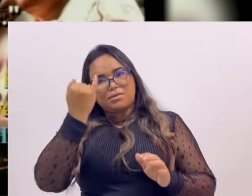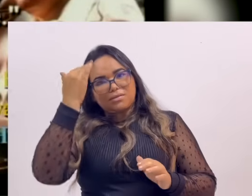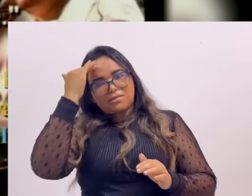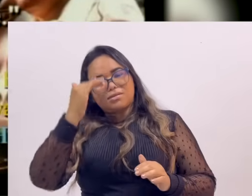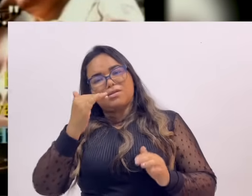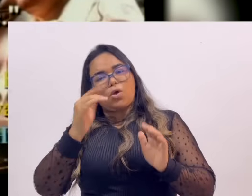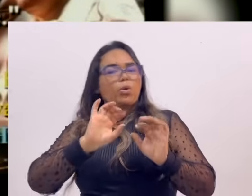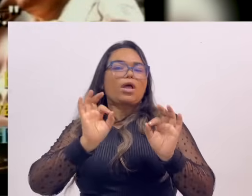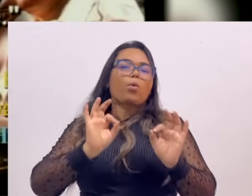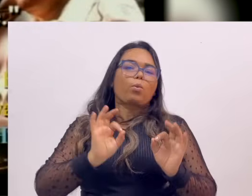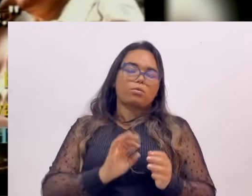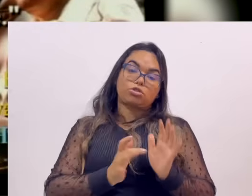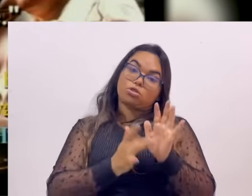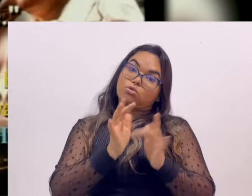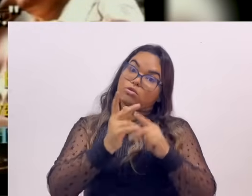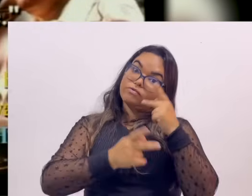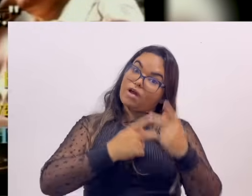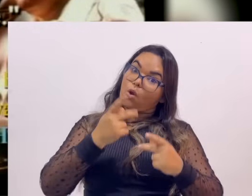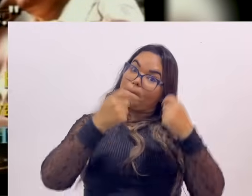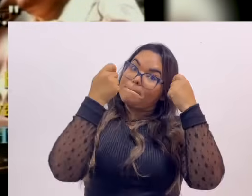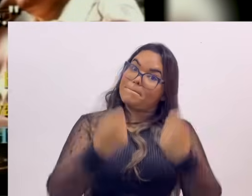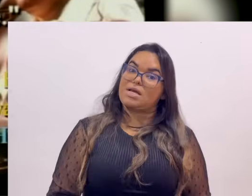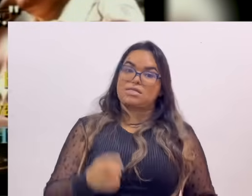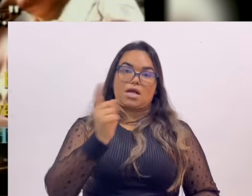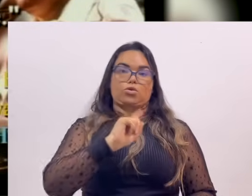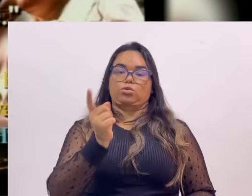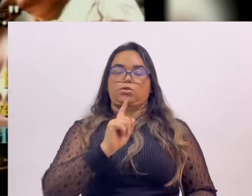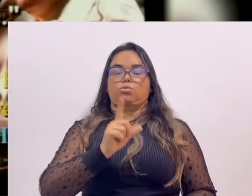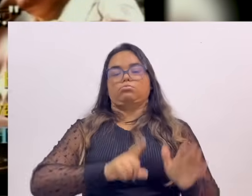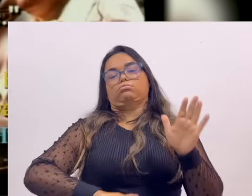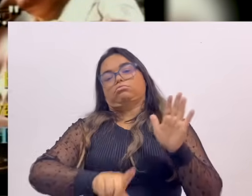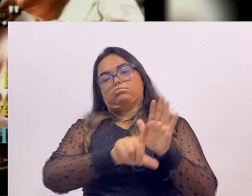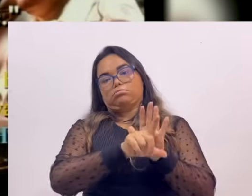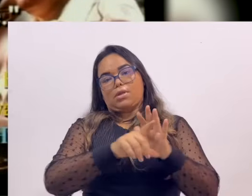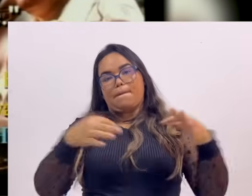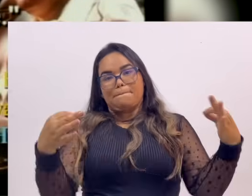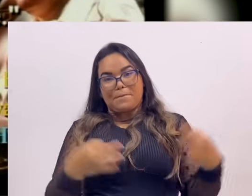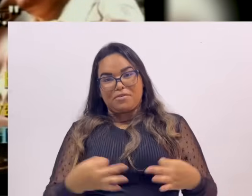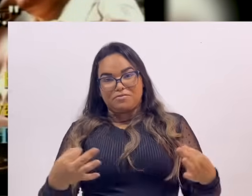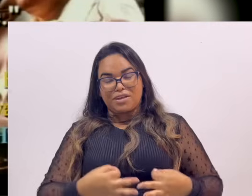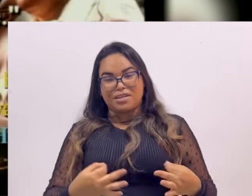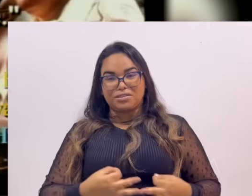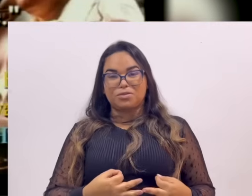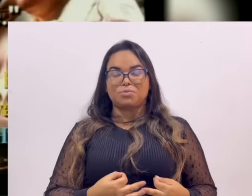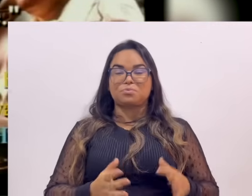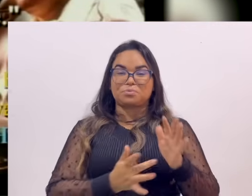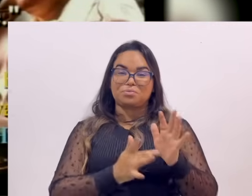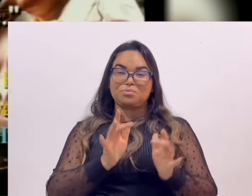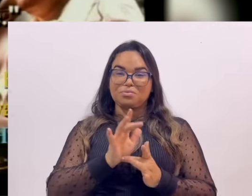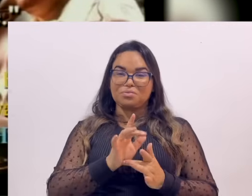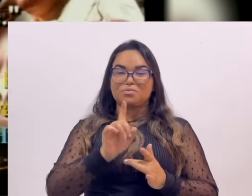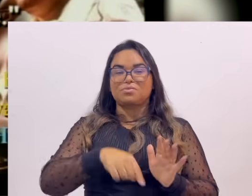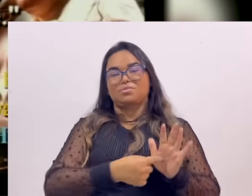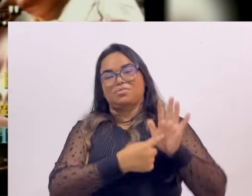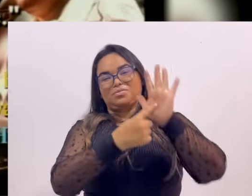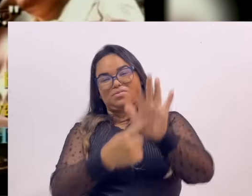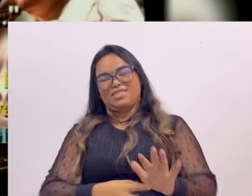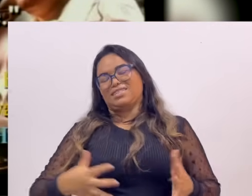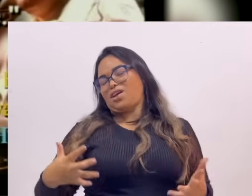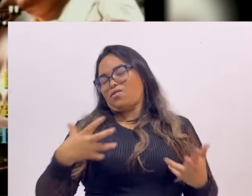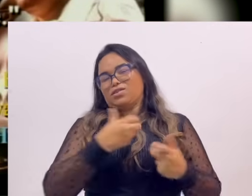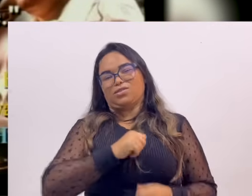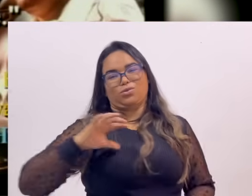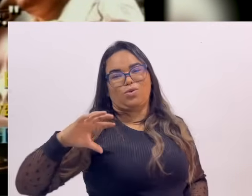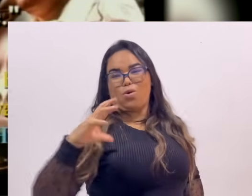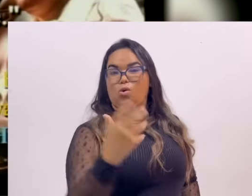que os seus mandamentos não são pesados e vindo a ser perfeito, se tornou o autor da eterna salvação para todos. O